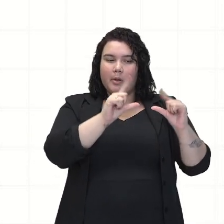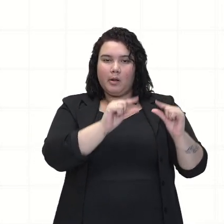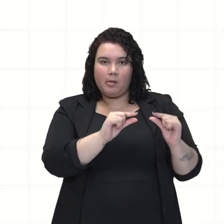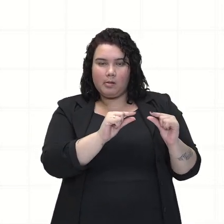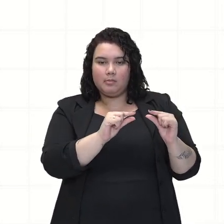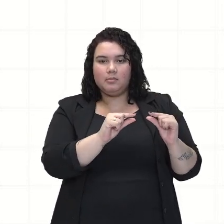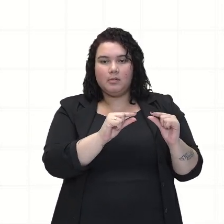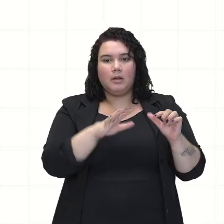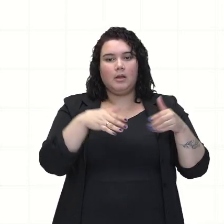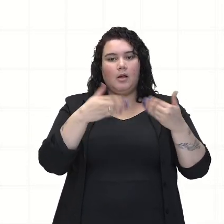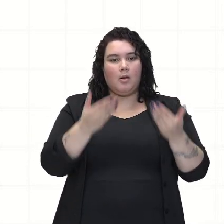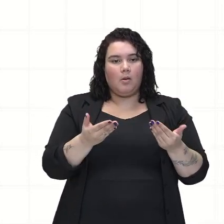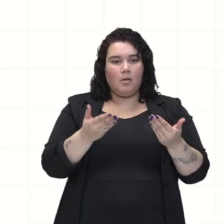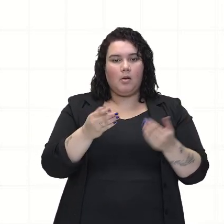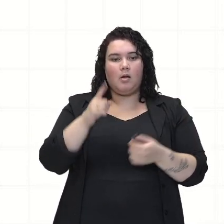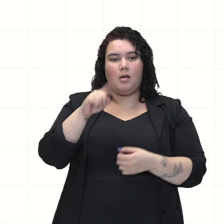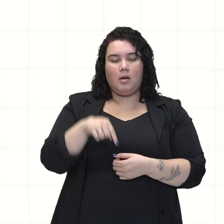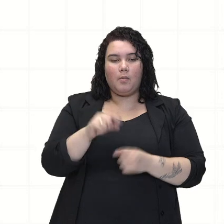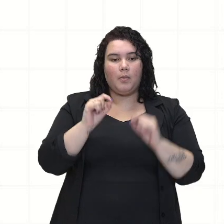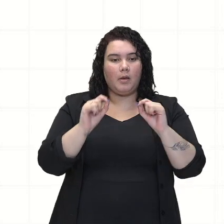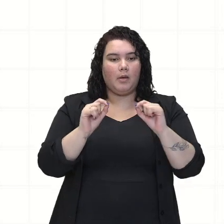Já vai lembrar que é 1 litro.